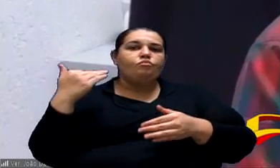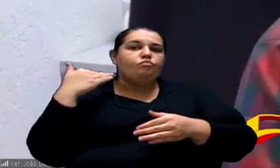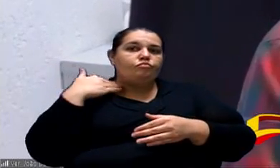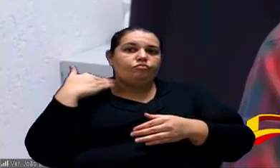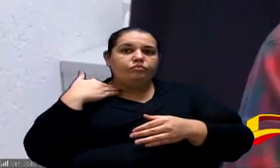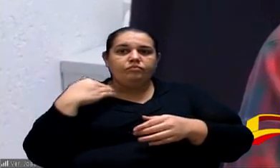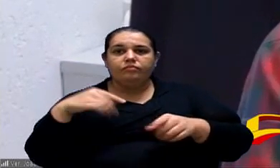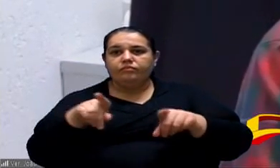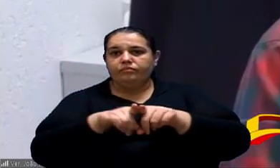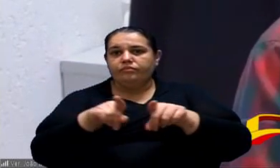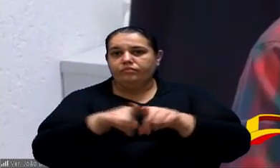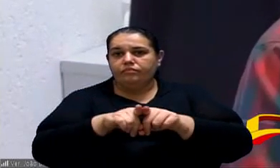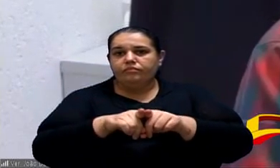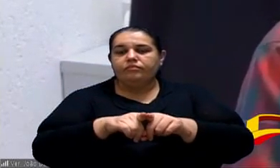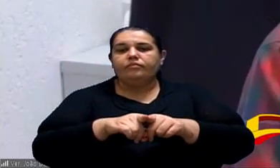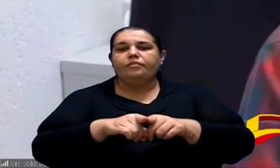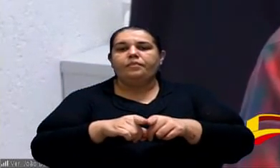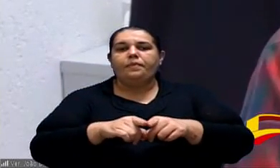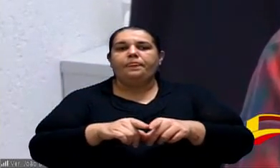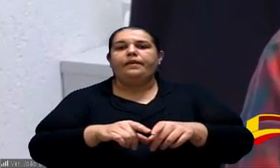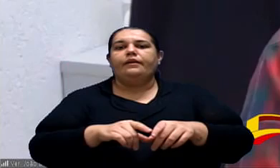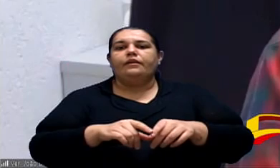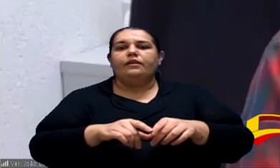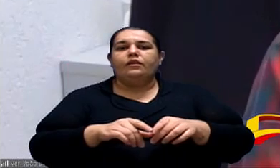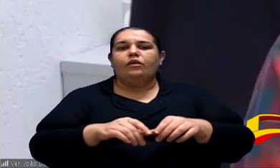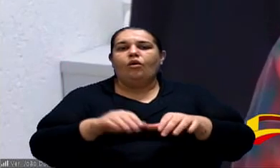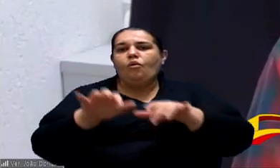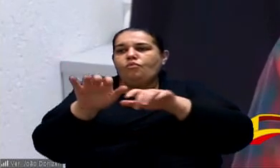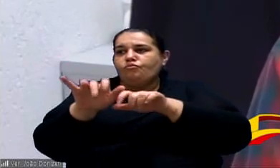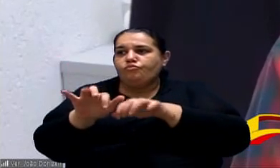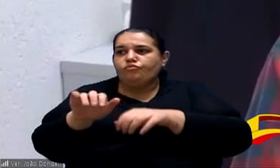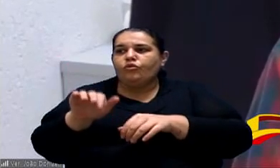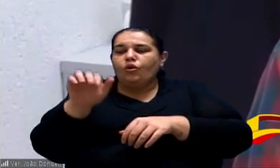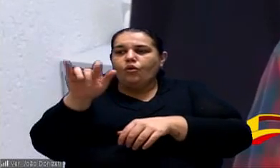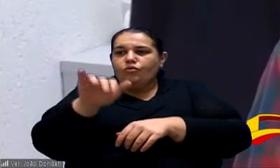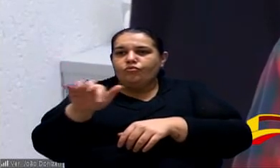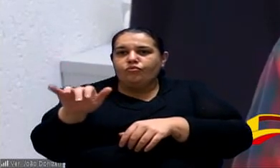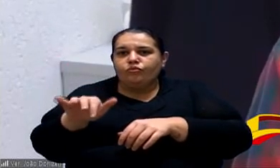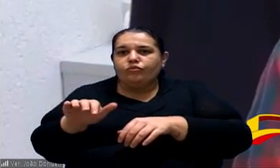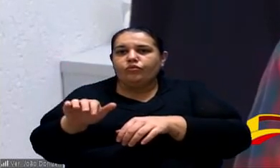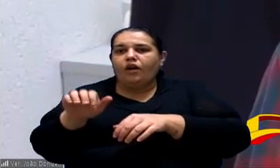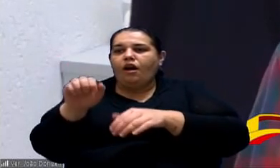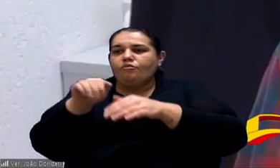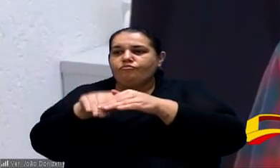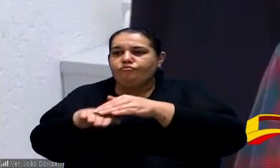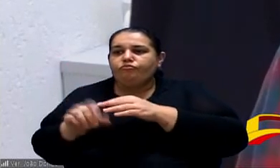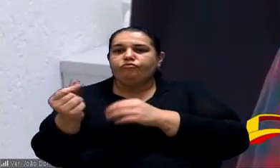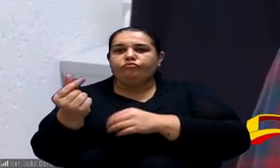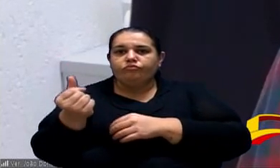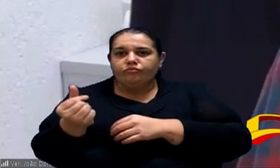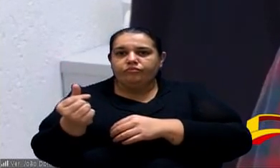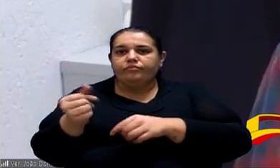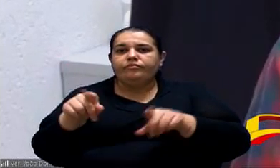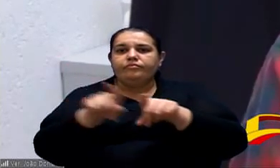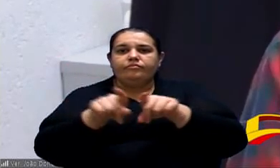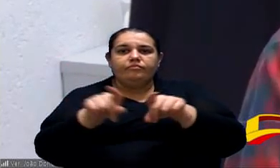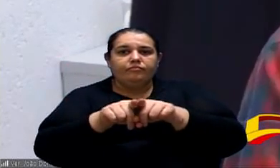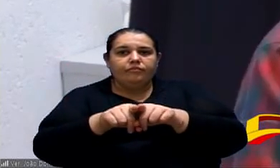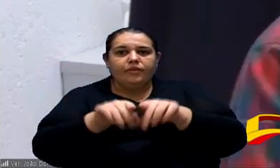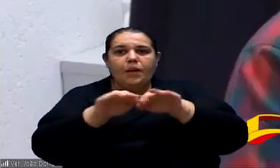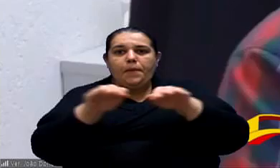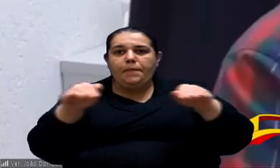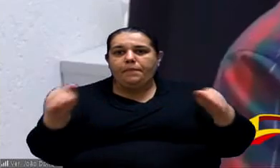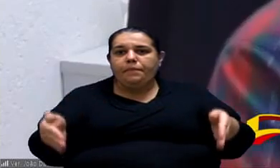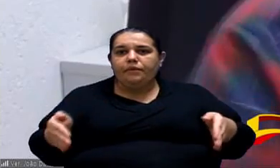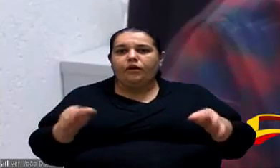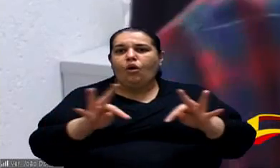bancárias, como caixas e caixas eletrônicos, e também com relação às mesas,